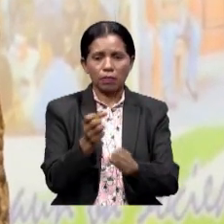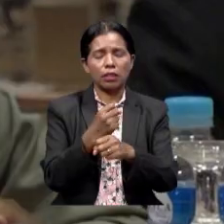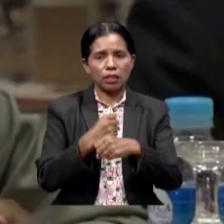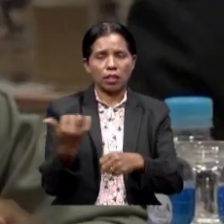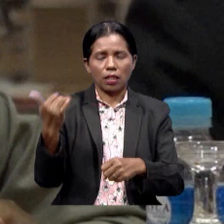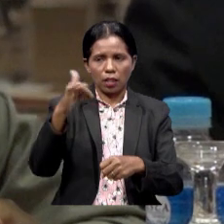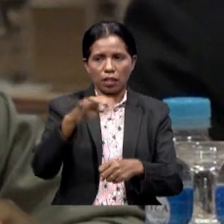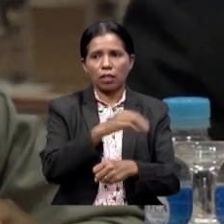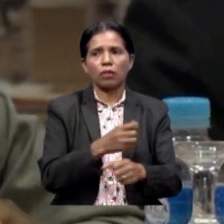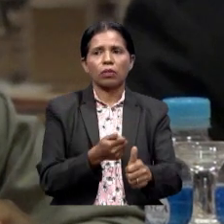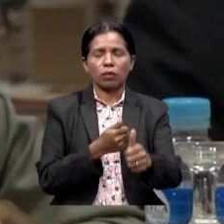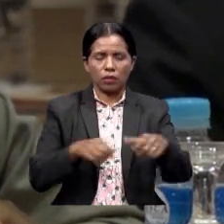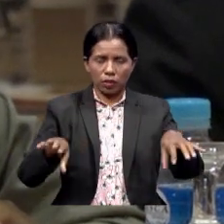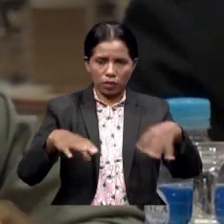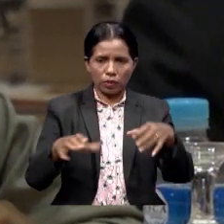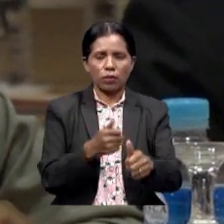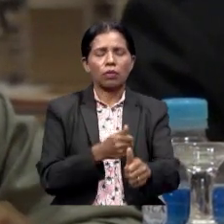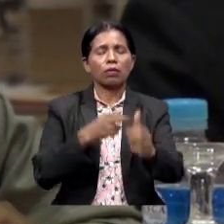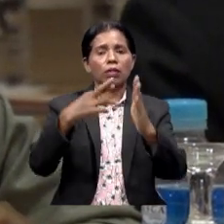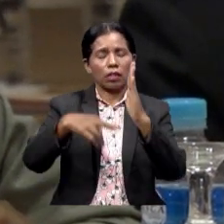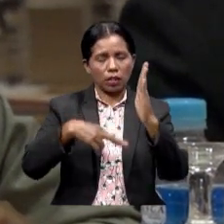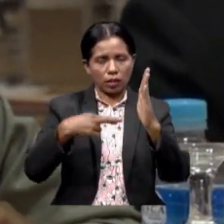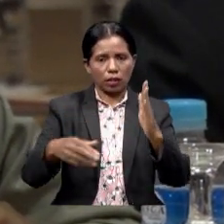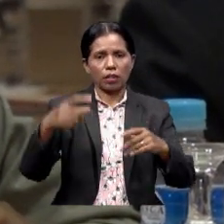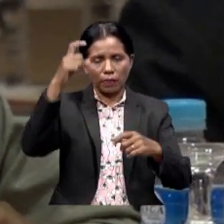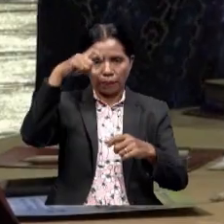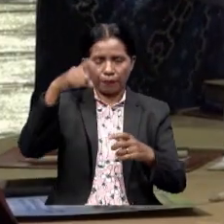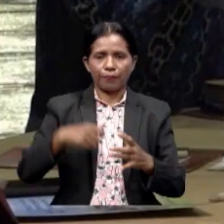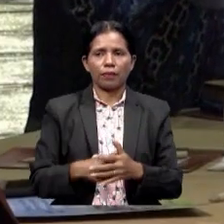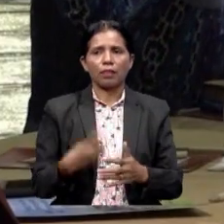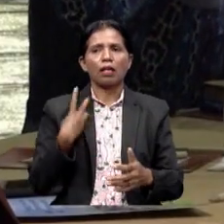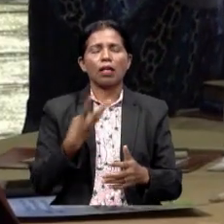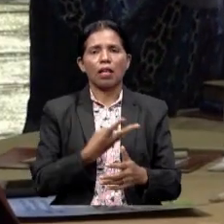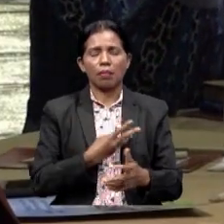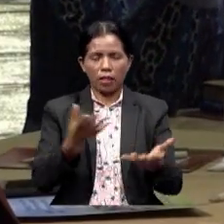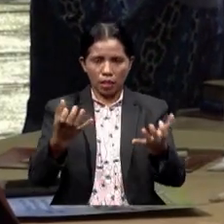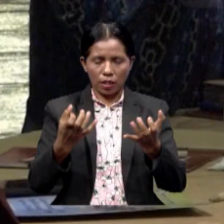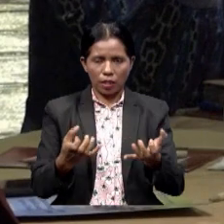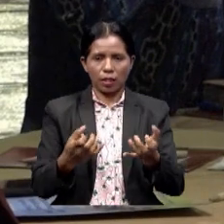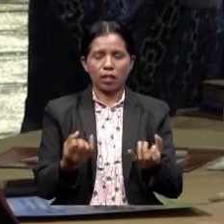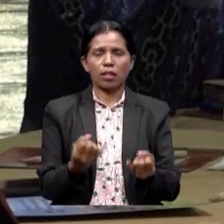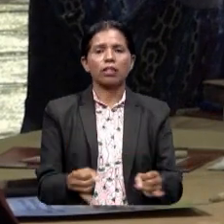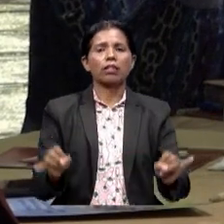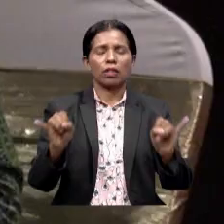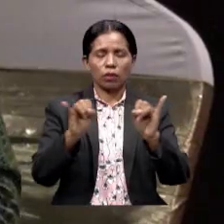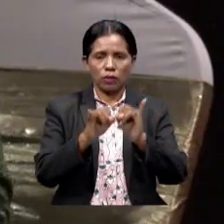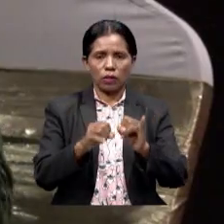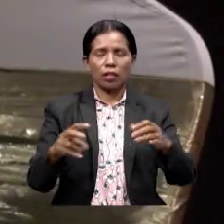ba princípio serviço no tuir metodologia acadêmico. A mecar amne instituto nesai ponte ca ligação